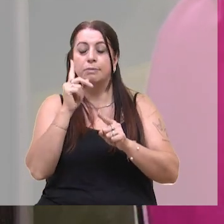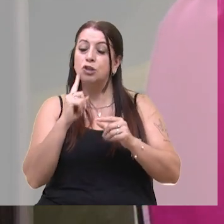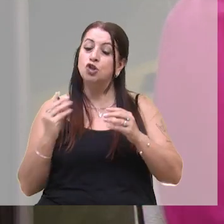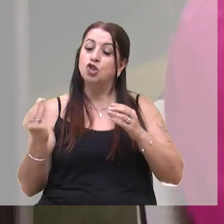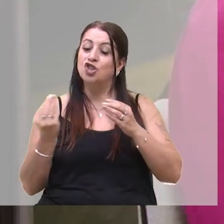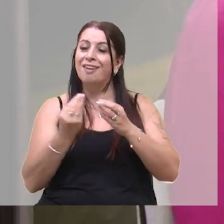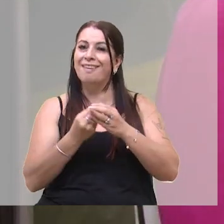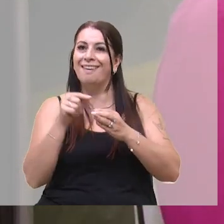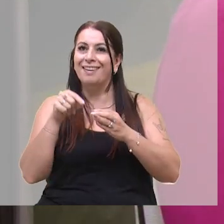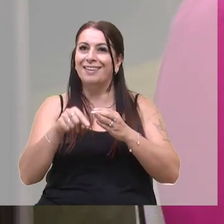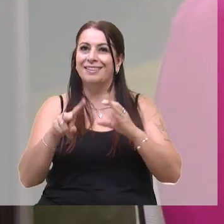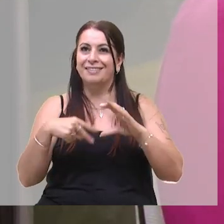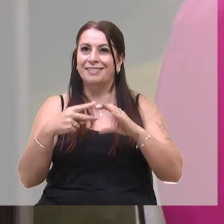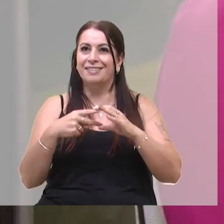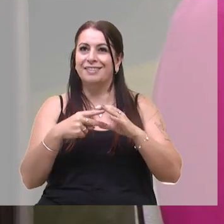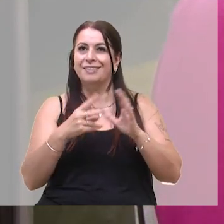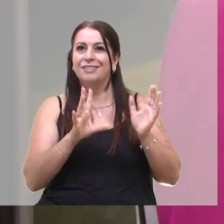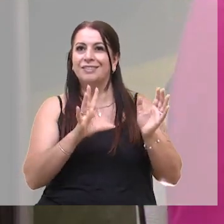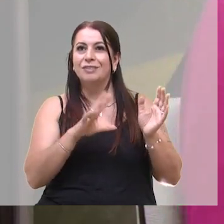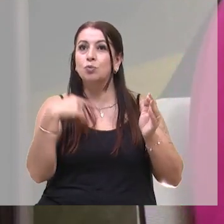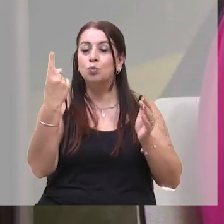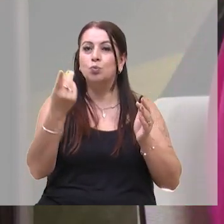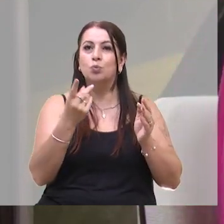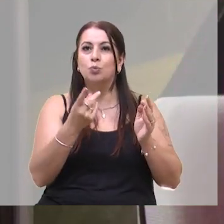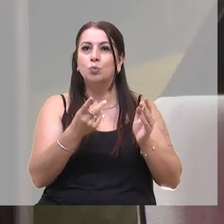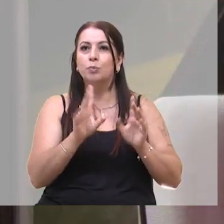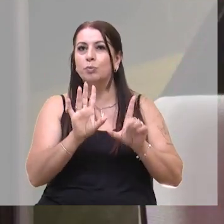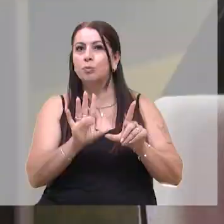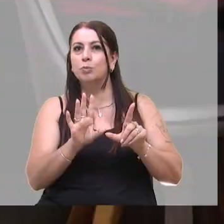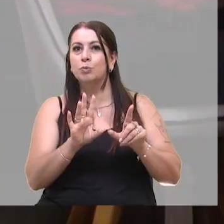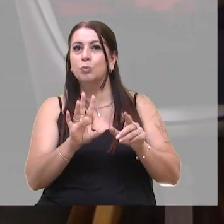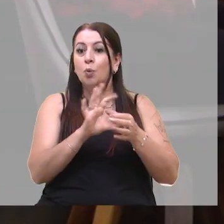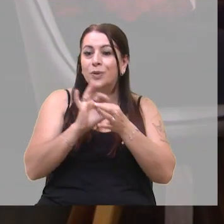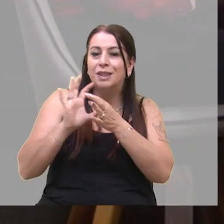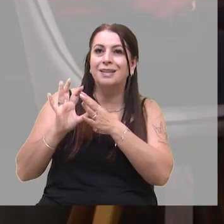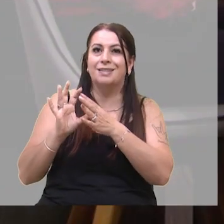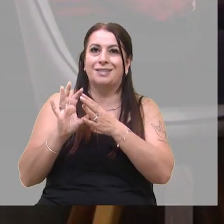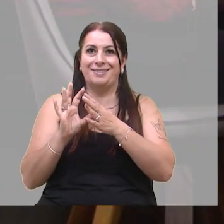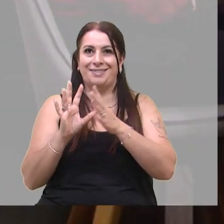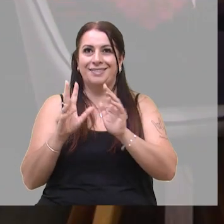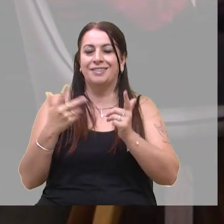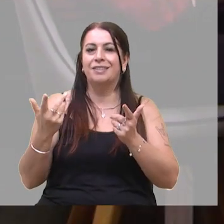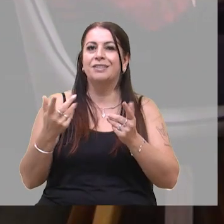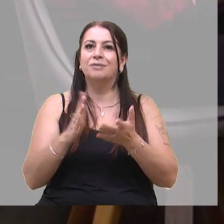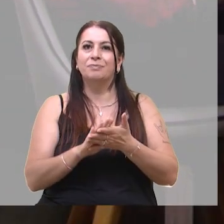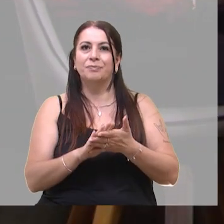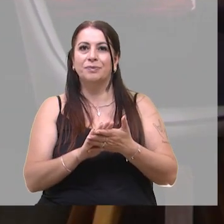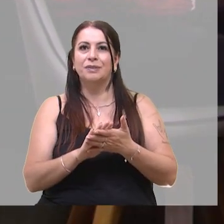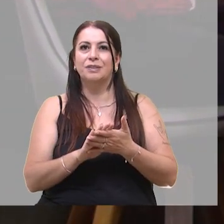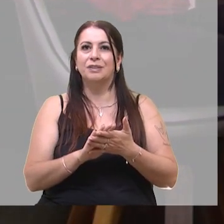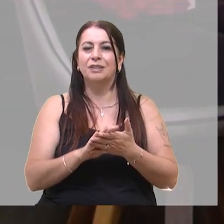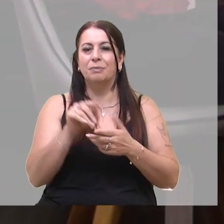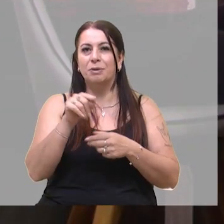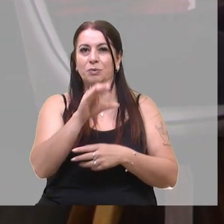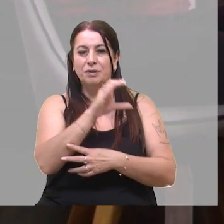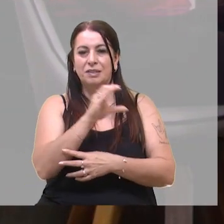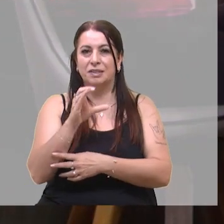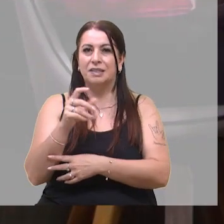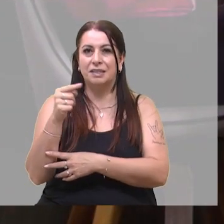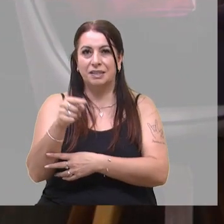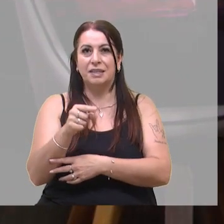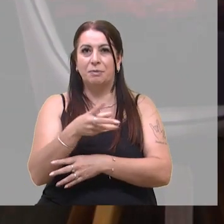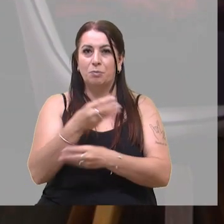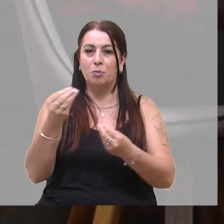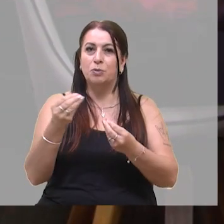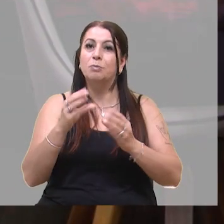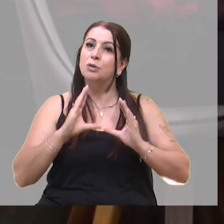me enxergar aqui na Câmara de Vereadores. No contexto da casa. Num outro, né, numa outra posição, numa posição, num cargo de confiança, numa posição que